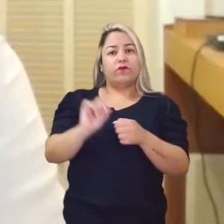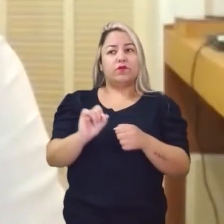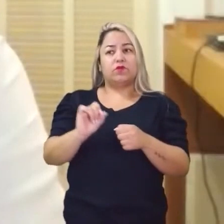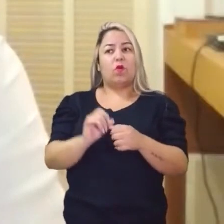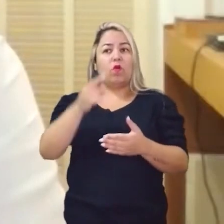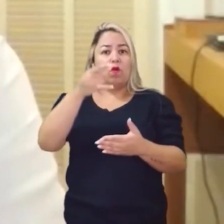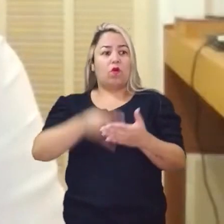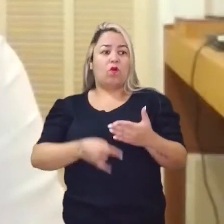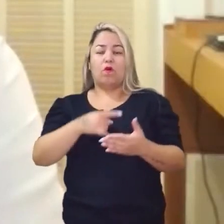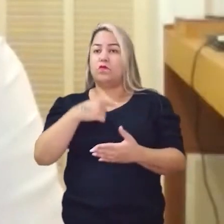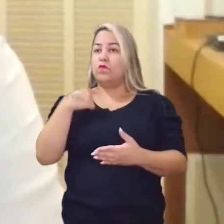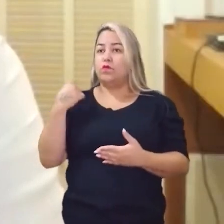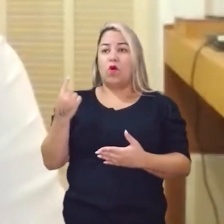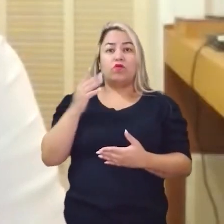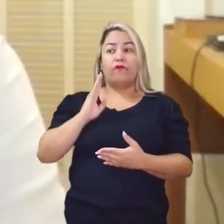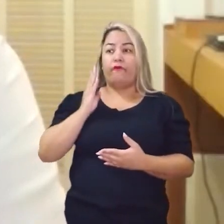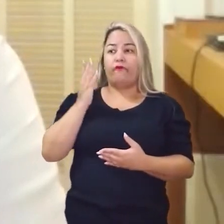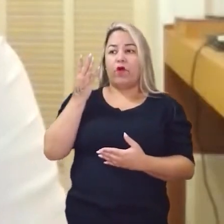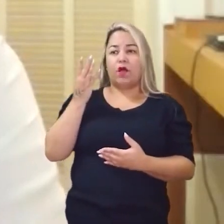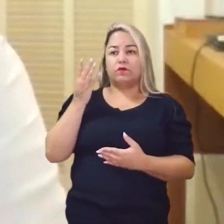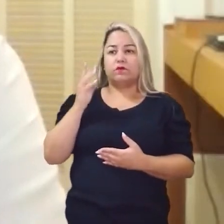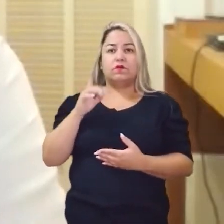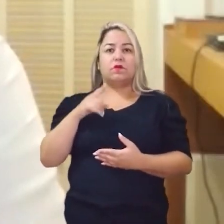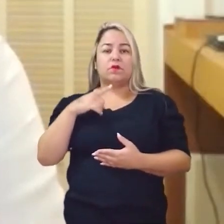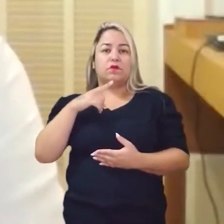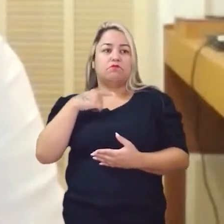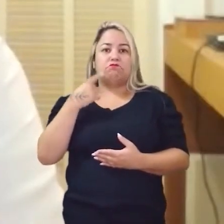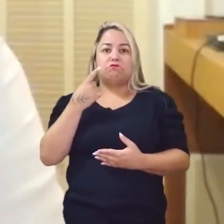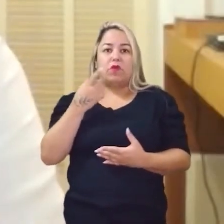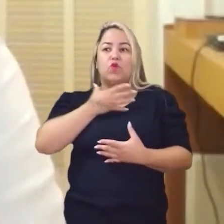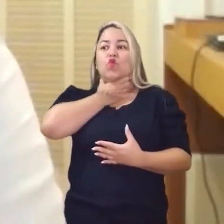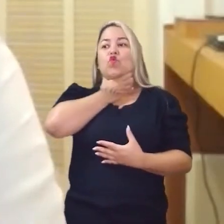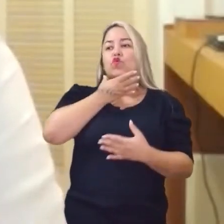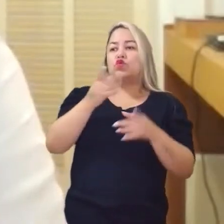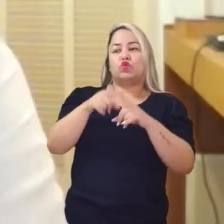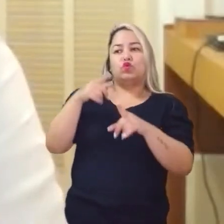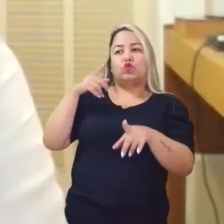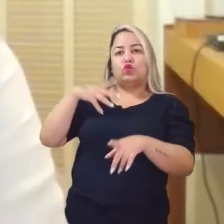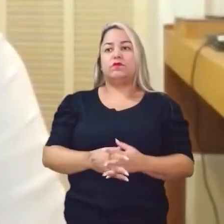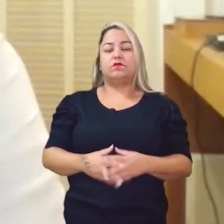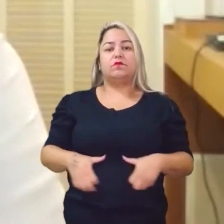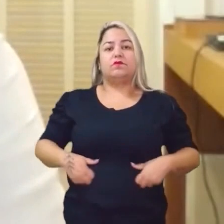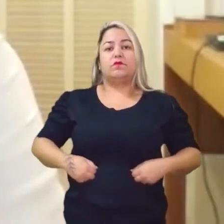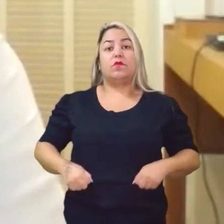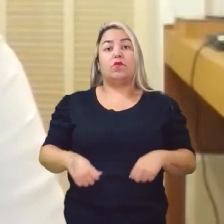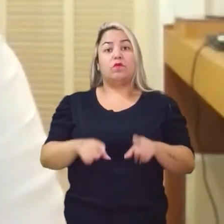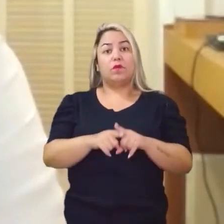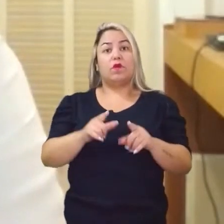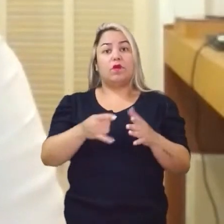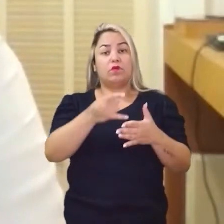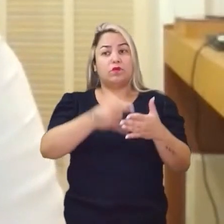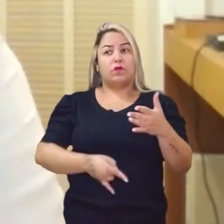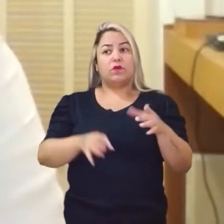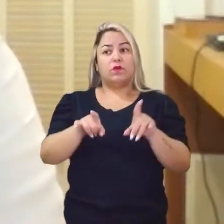de óbito, mas fez com causa-morte falsa, por exemplo, asfixia mecânica, né, suicídio e outras coisas. Primeiro documento